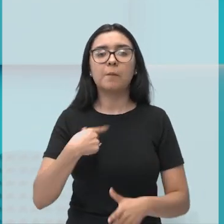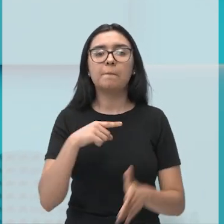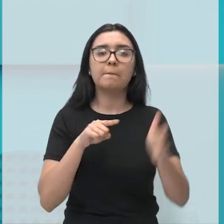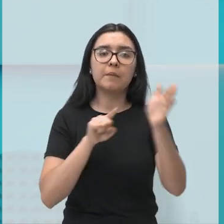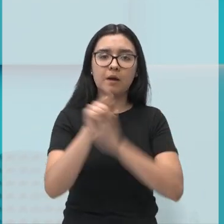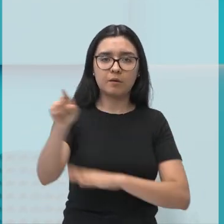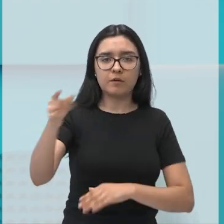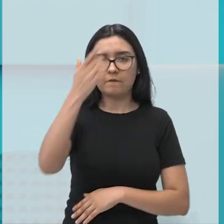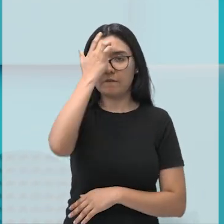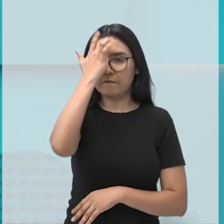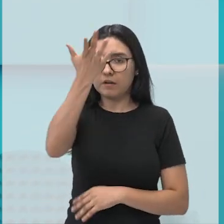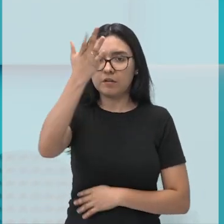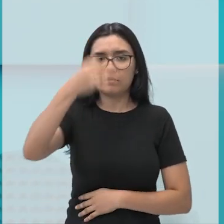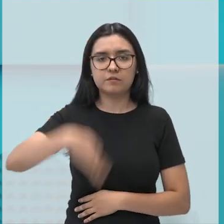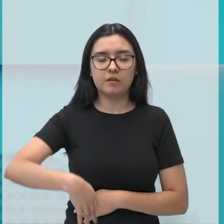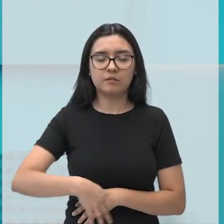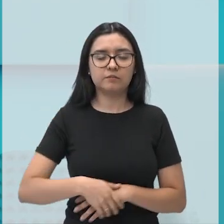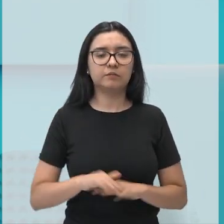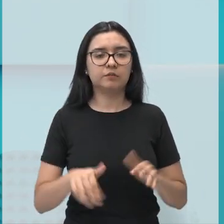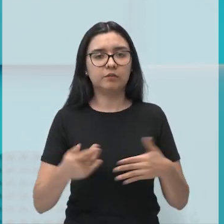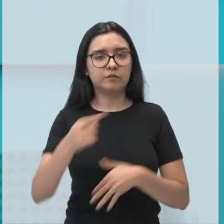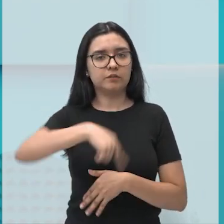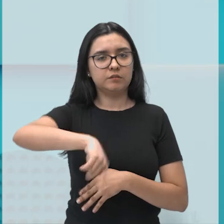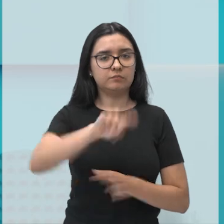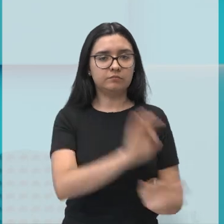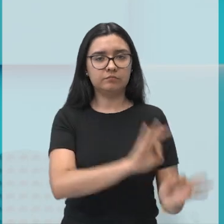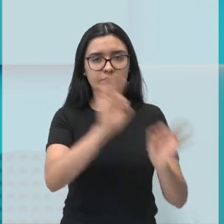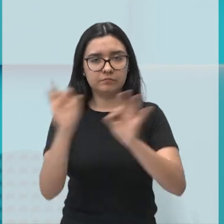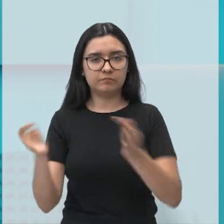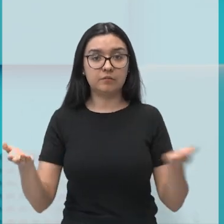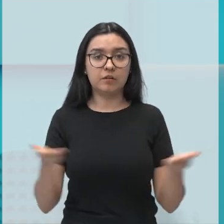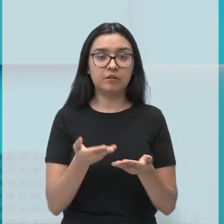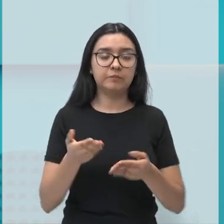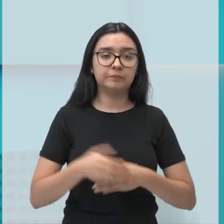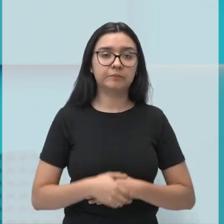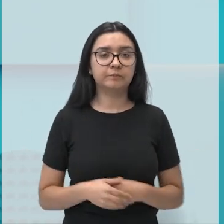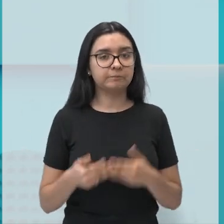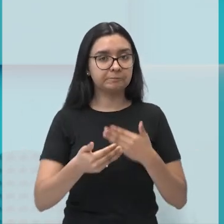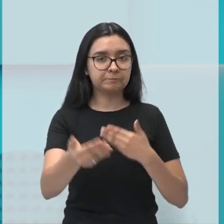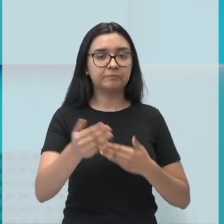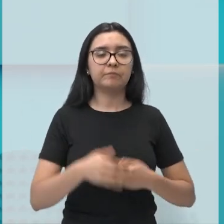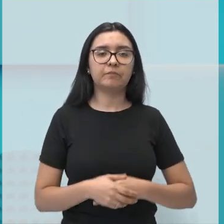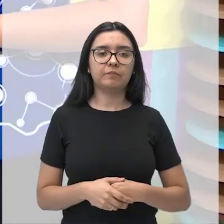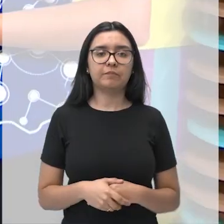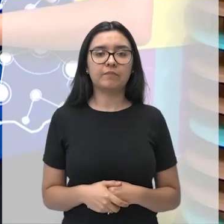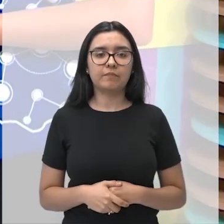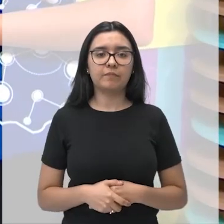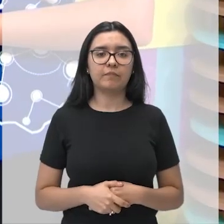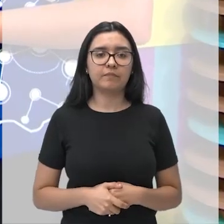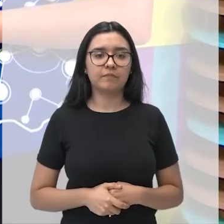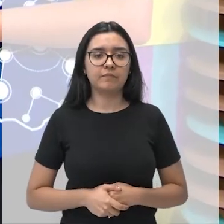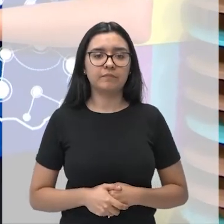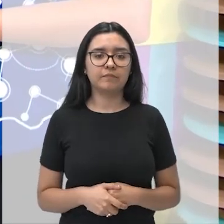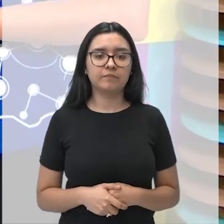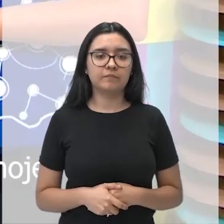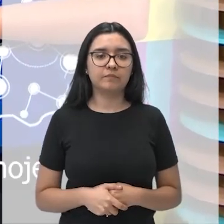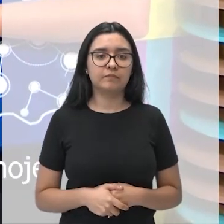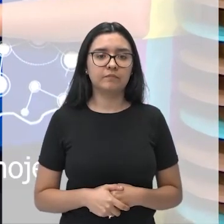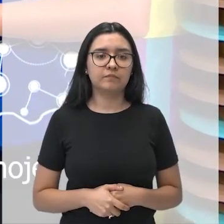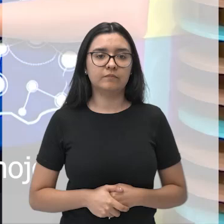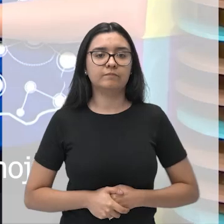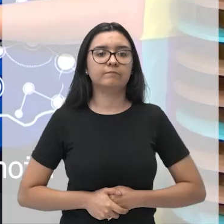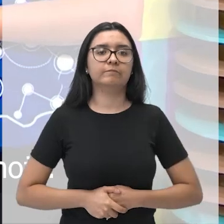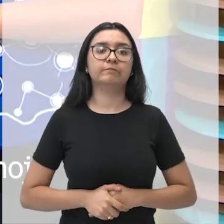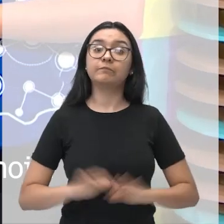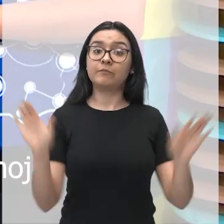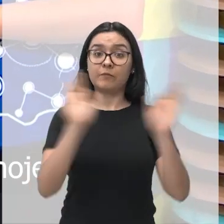bem práticas, certo? Então vocês vão acompanhar o VT agora. Watch the video. Hi there! Olha